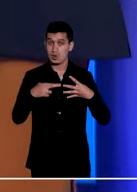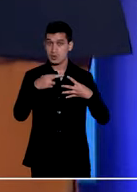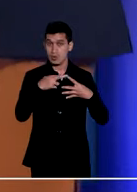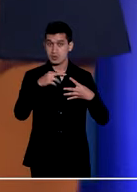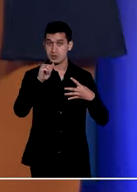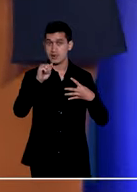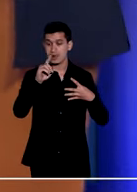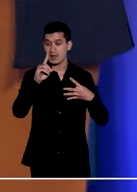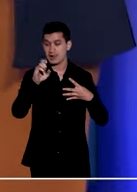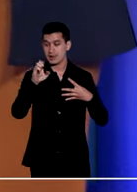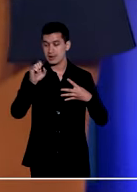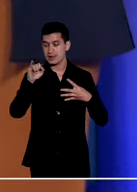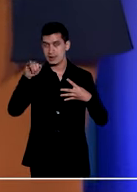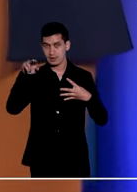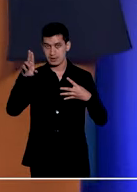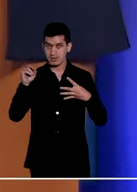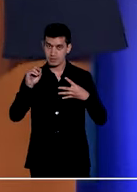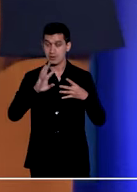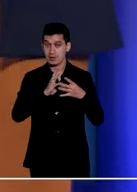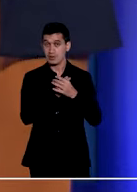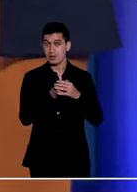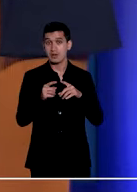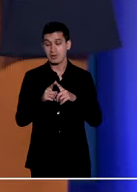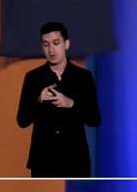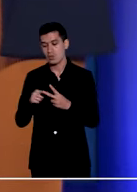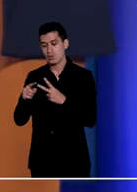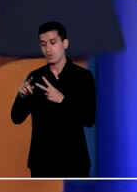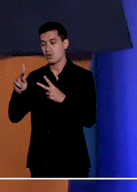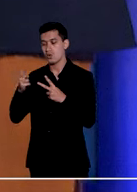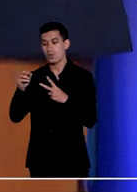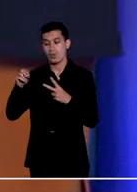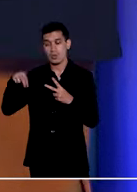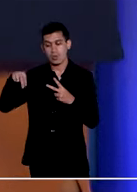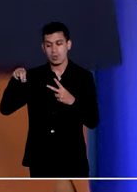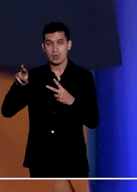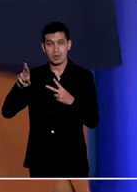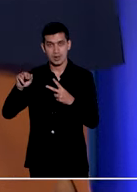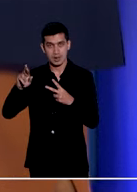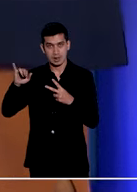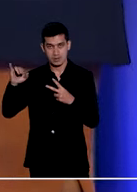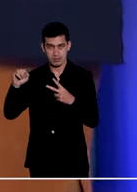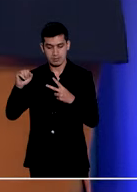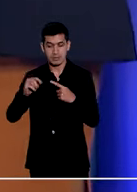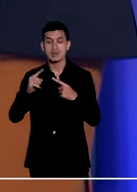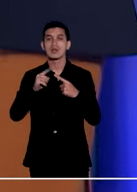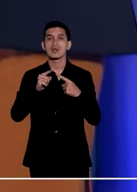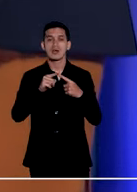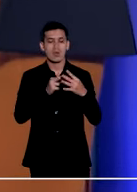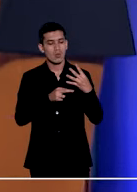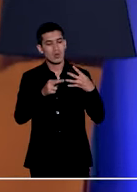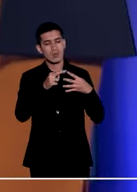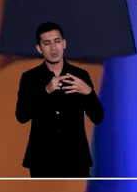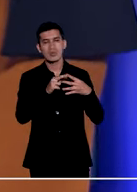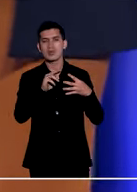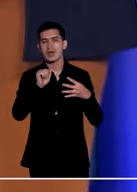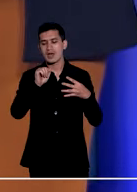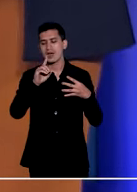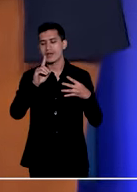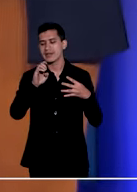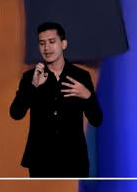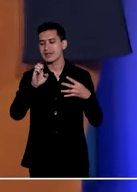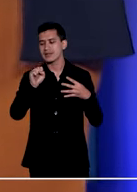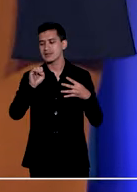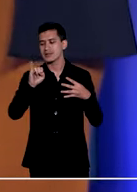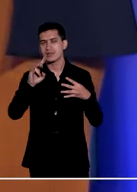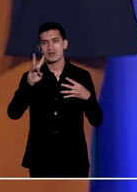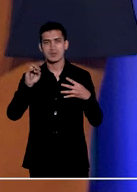e honorário de sucumbência come então pelo recurso adesivo bom ao recorrer